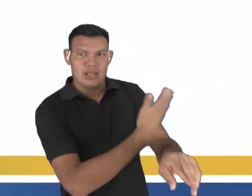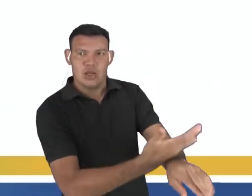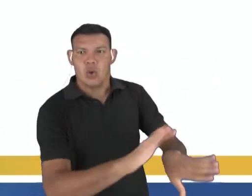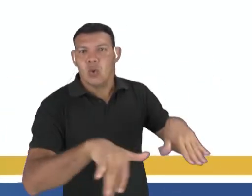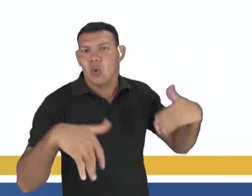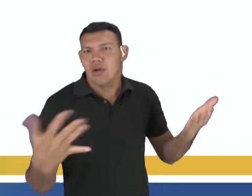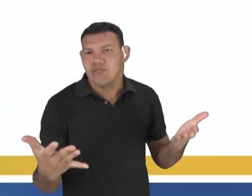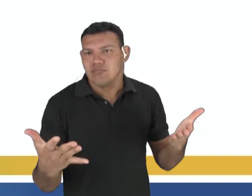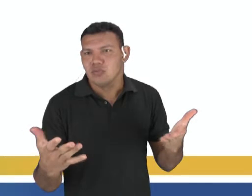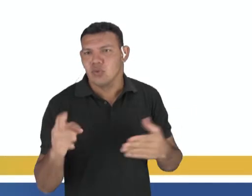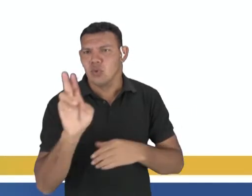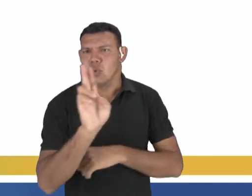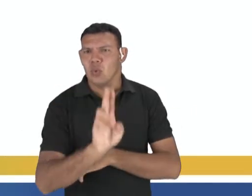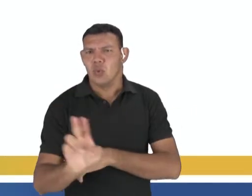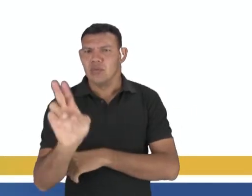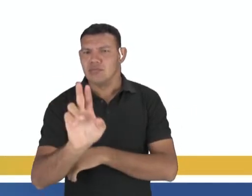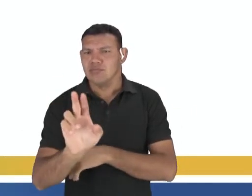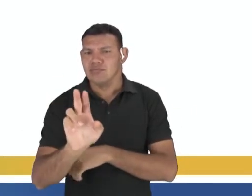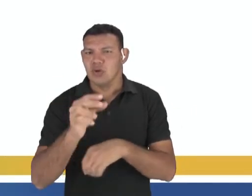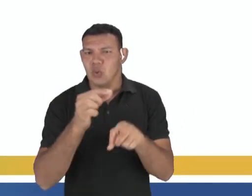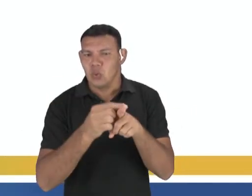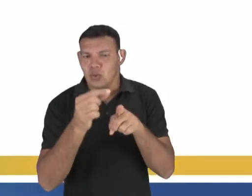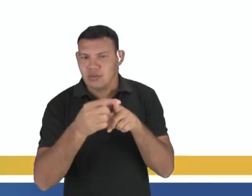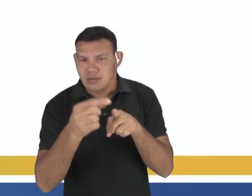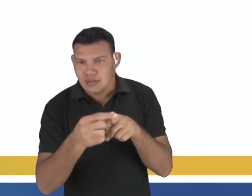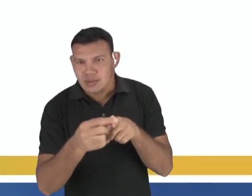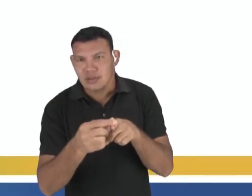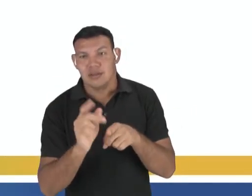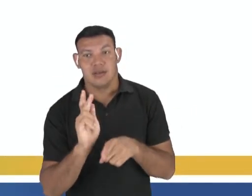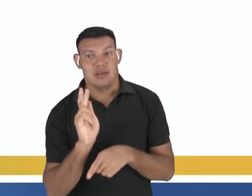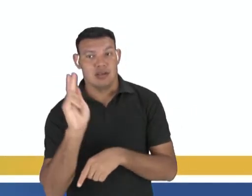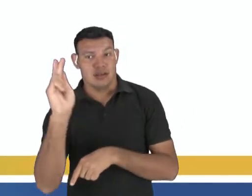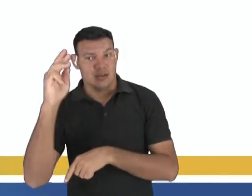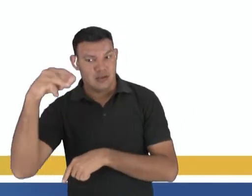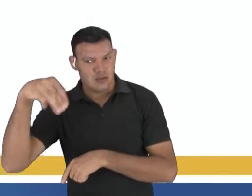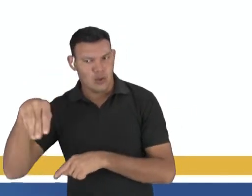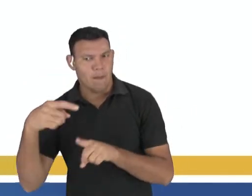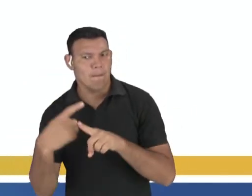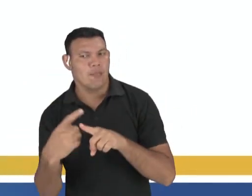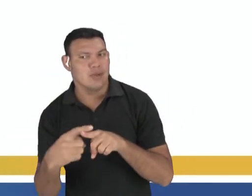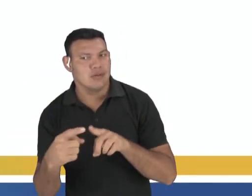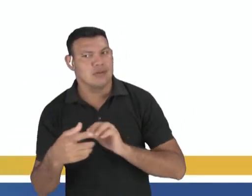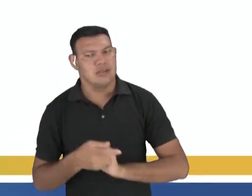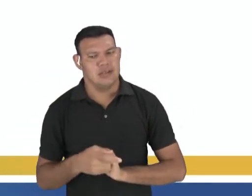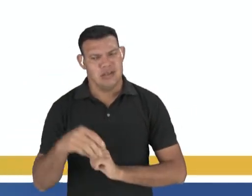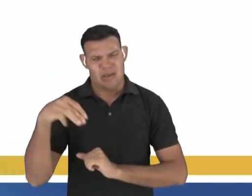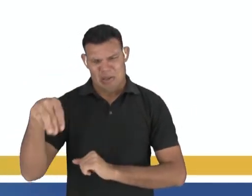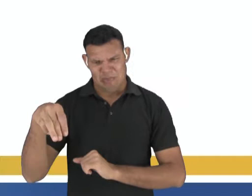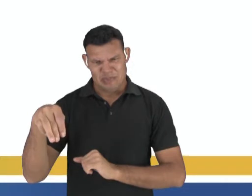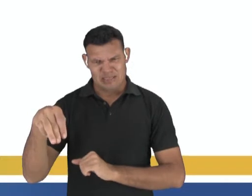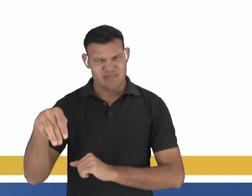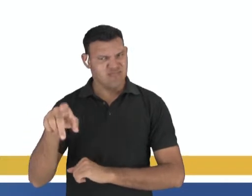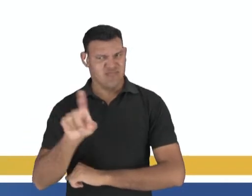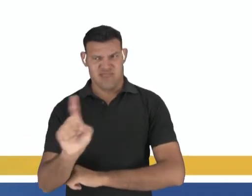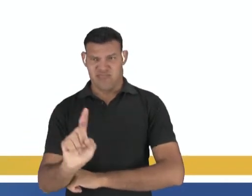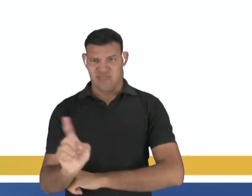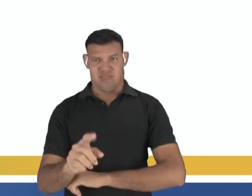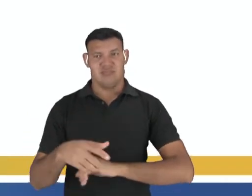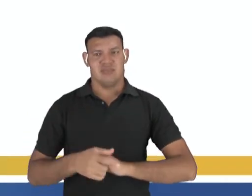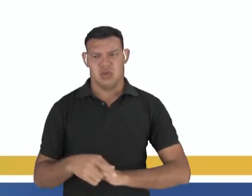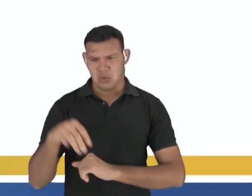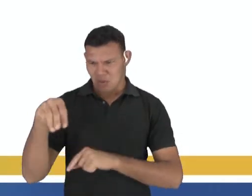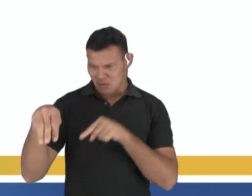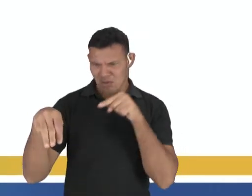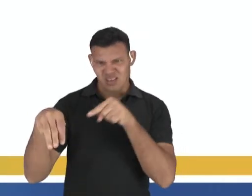aí, qual a unidade que eles usam? É claro que é a unidade de quilômetro. Por quê? Metro não é adequada. Porque eu posso